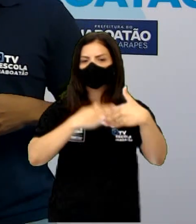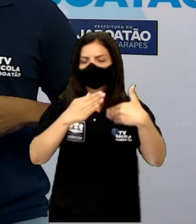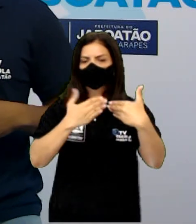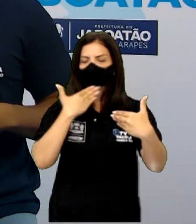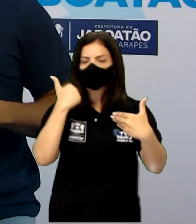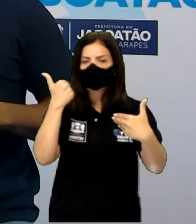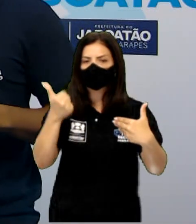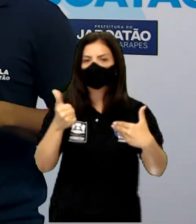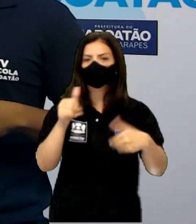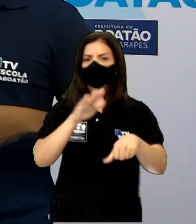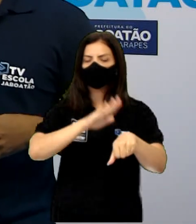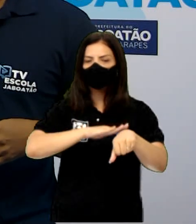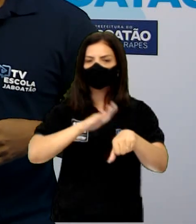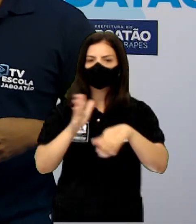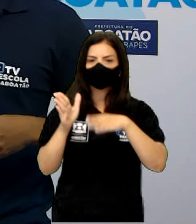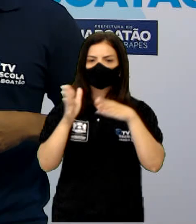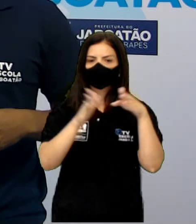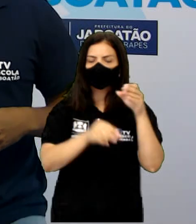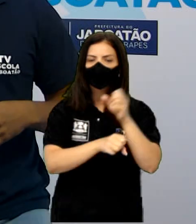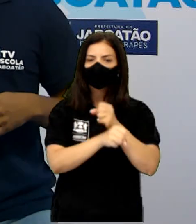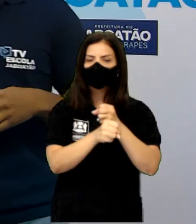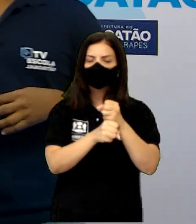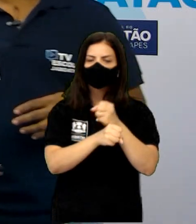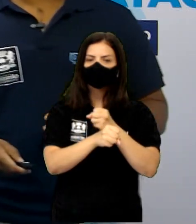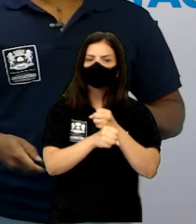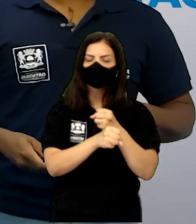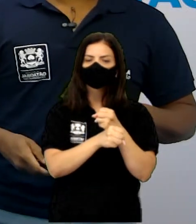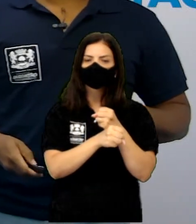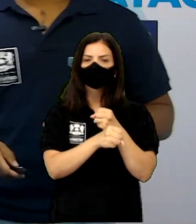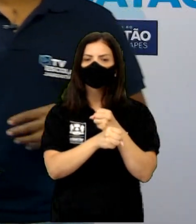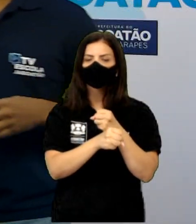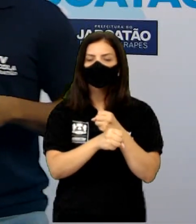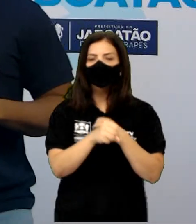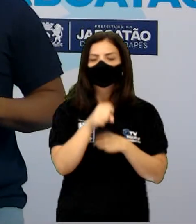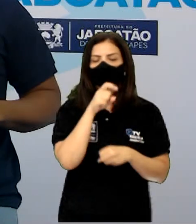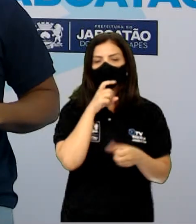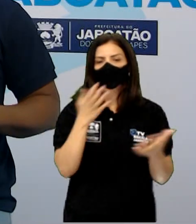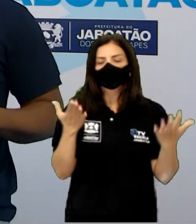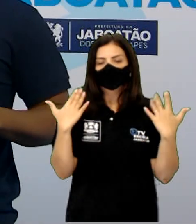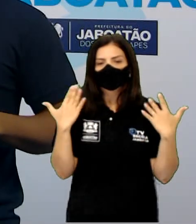melhor nessa época do ano. E o inverno